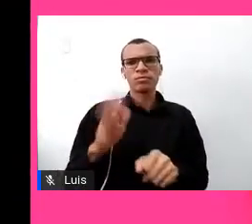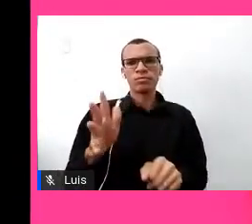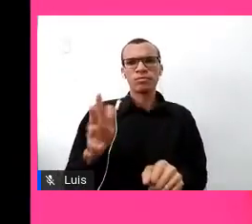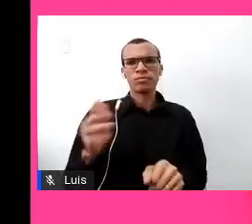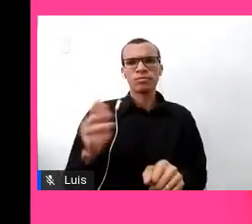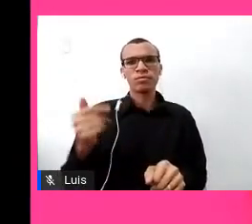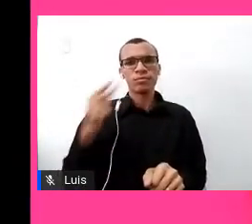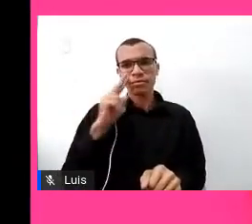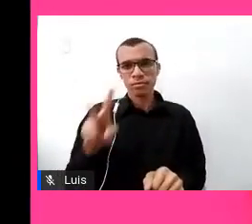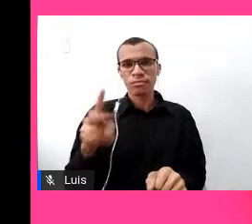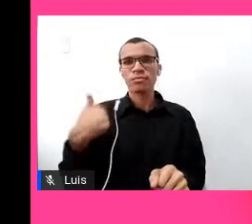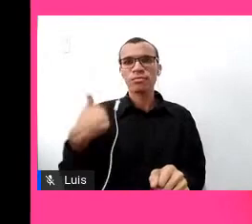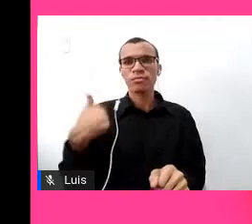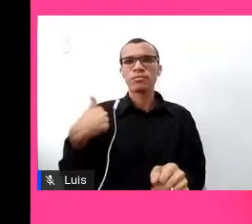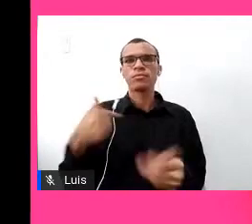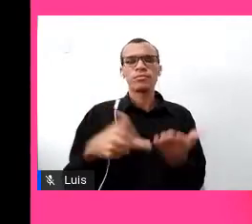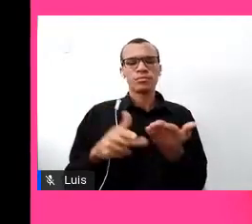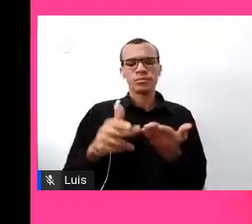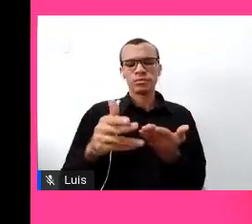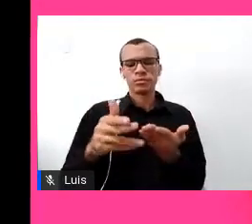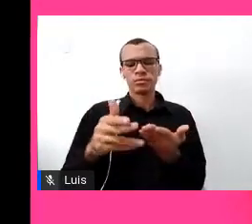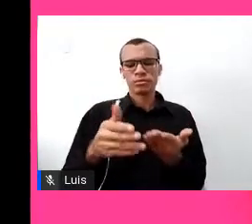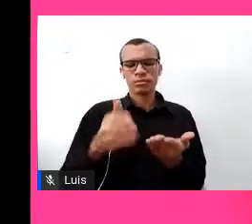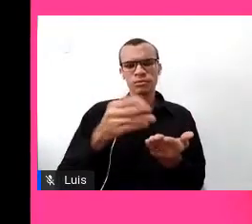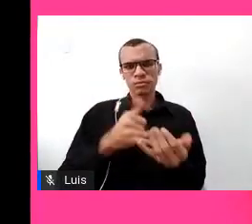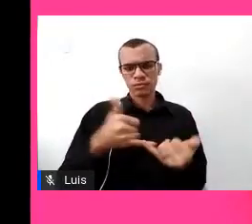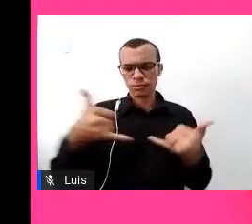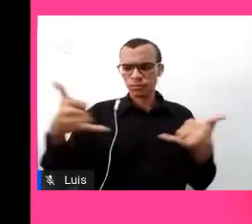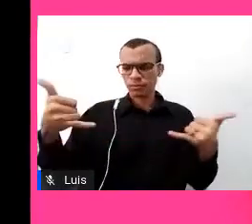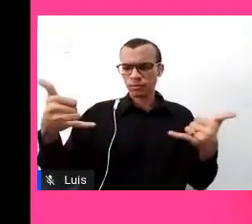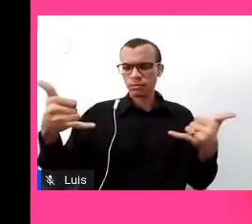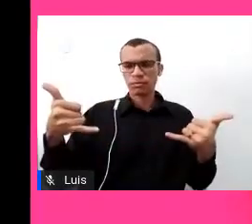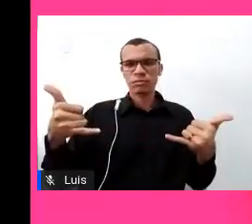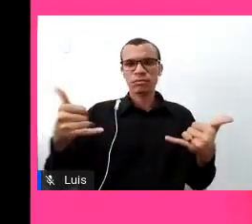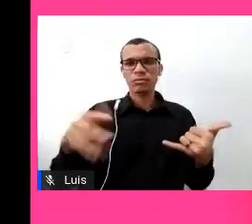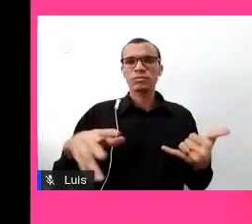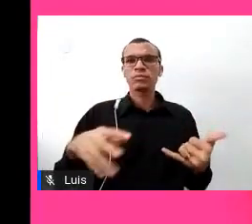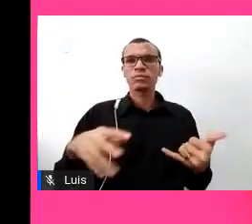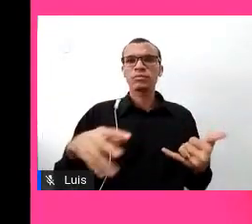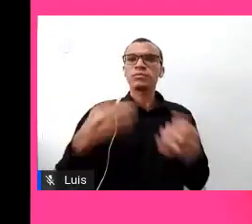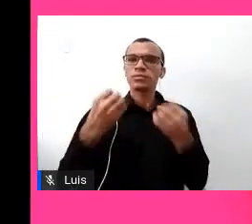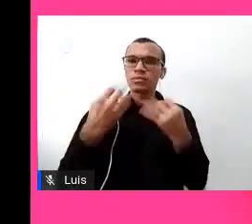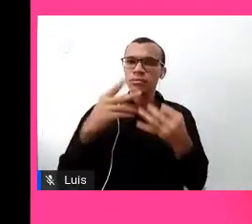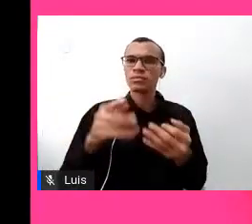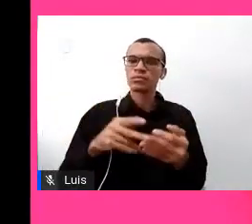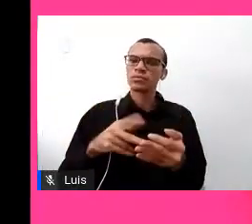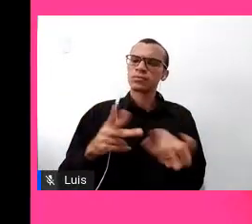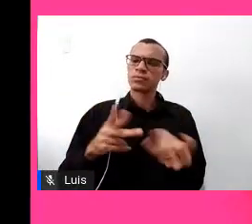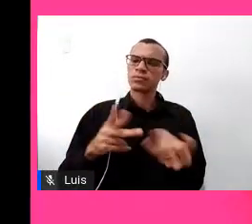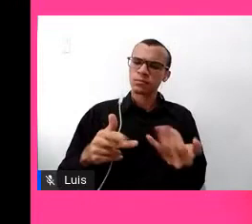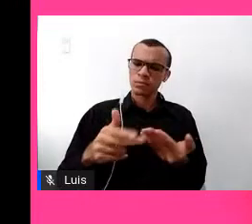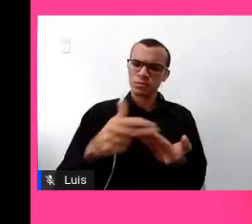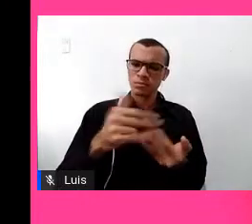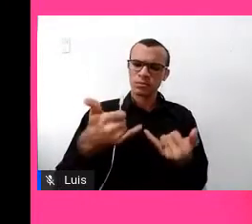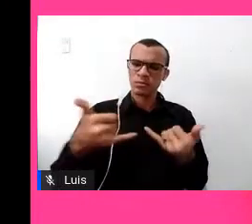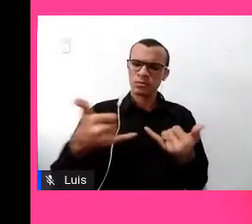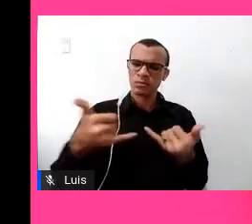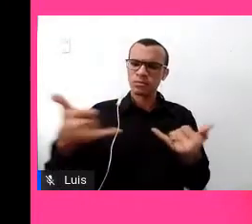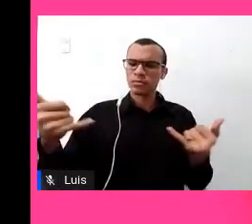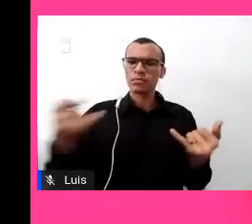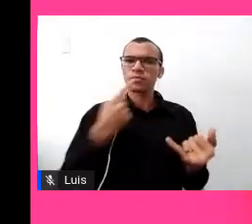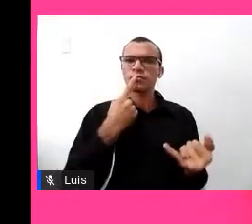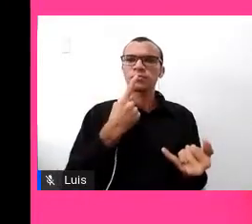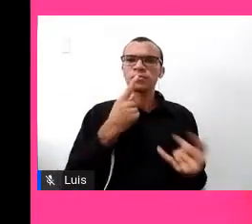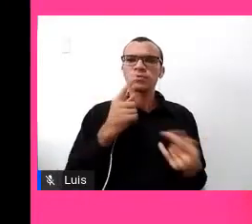linha, ok? O ideal é que você corte o mais próximo da linha, realmente, porque melhora o